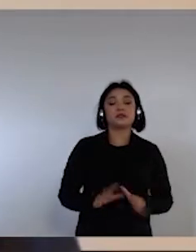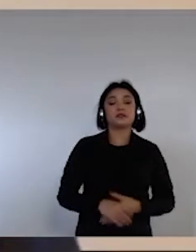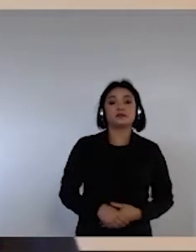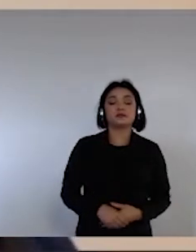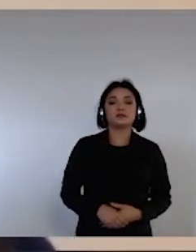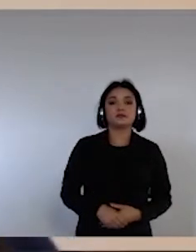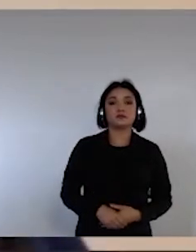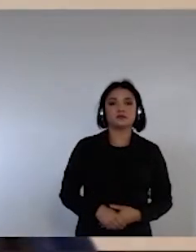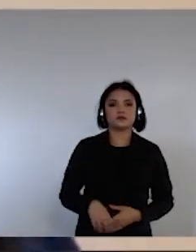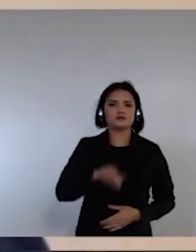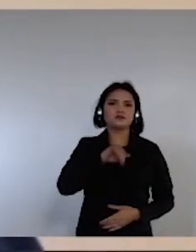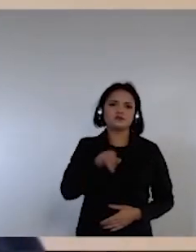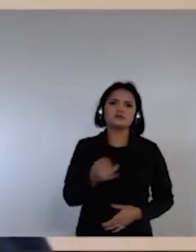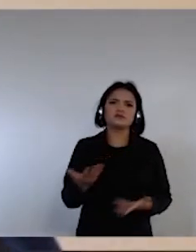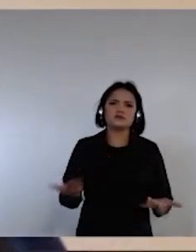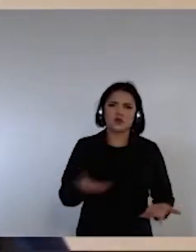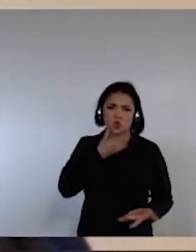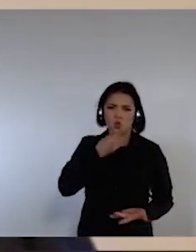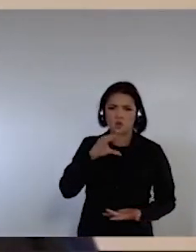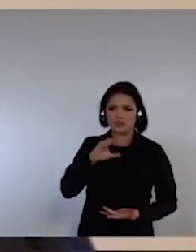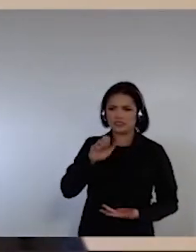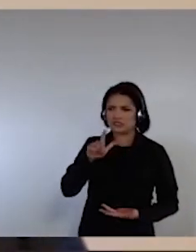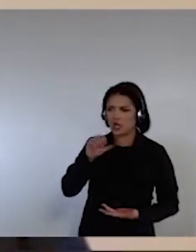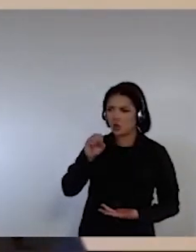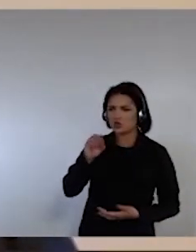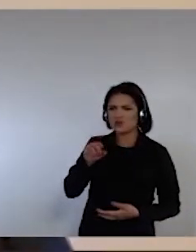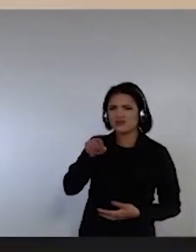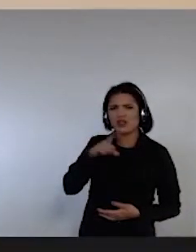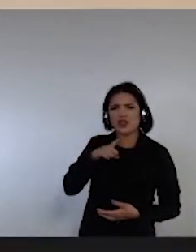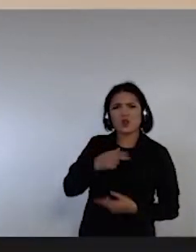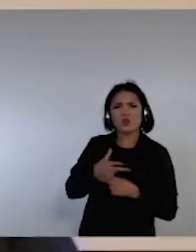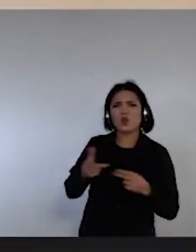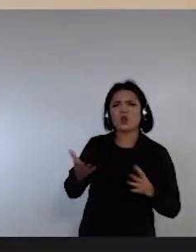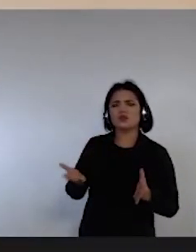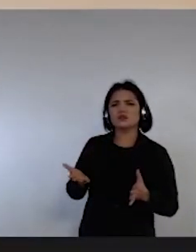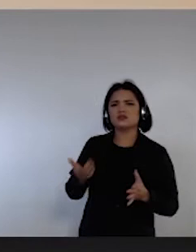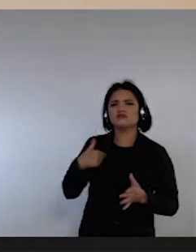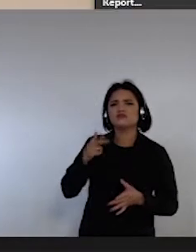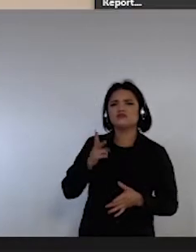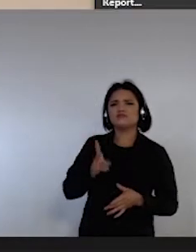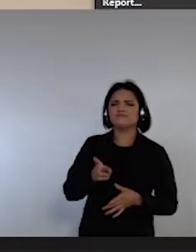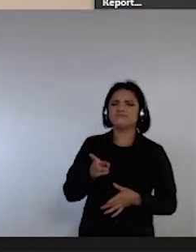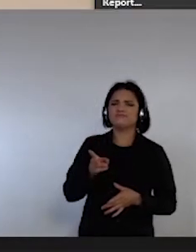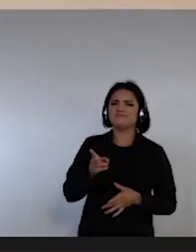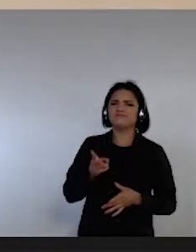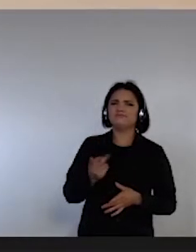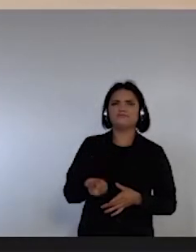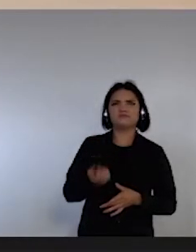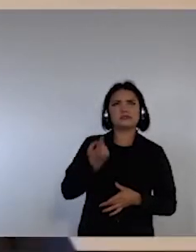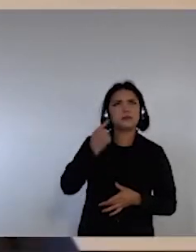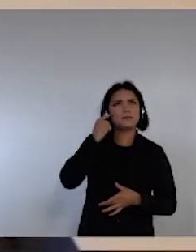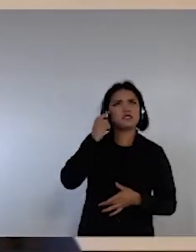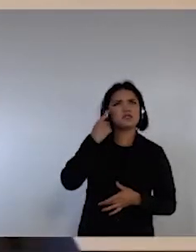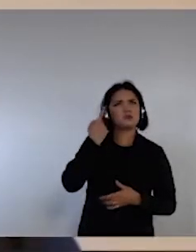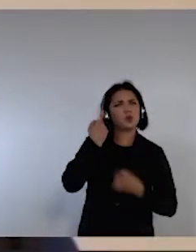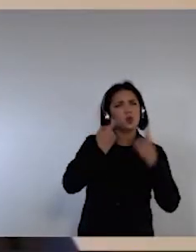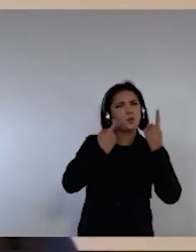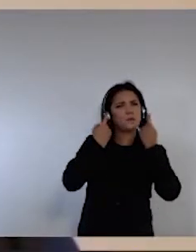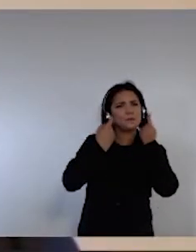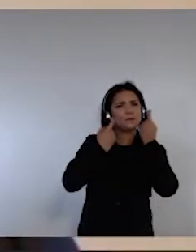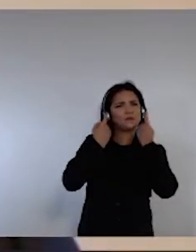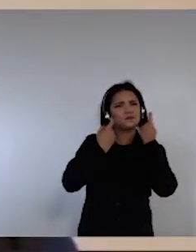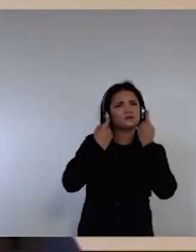Felipe Santa Cruz. E eu tenho a honra de estar aqui neste painel com o doutor Carlos Eduardo, com o